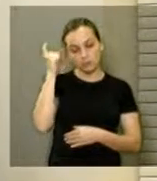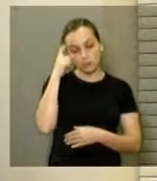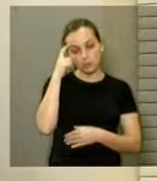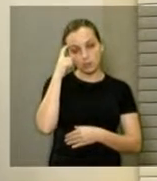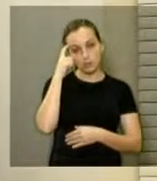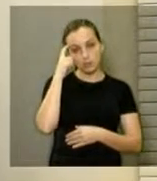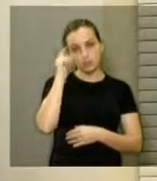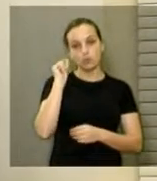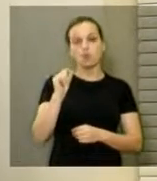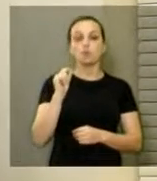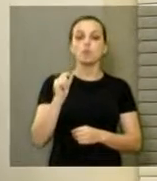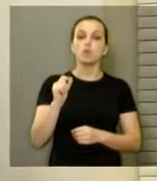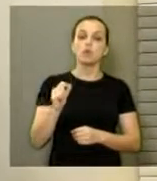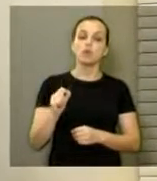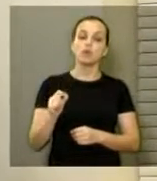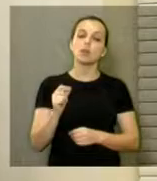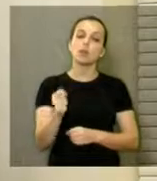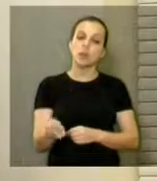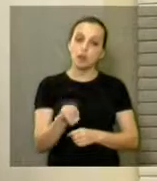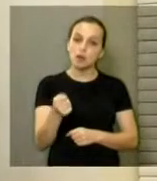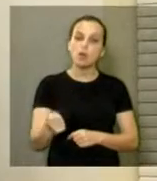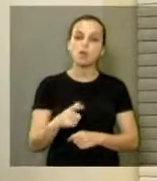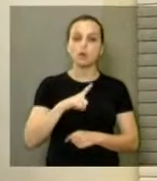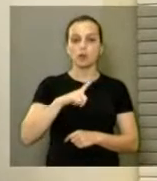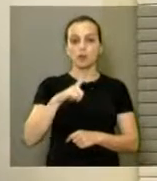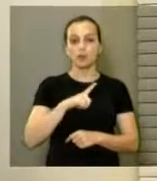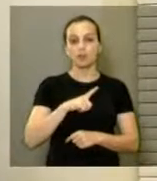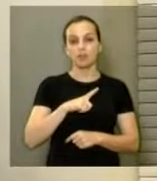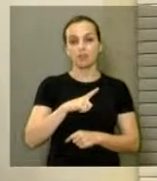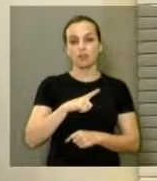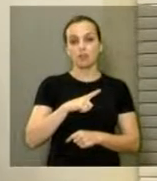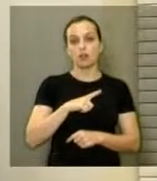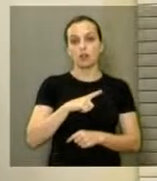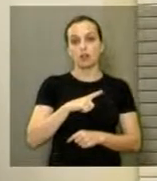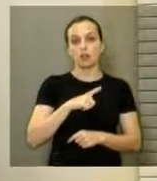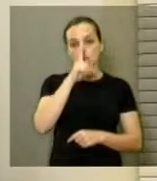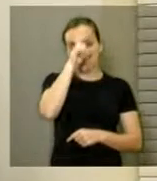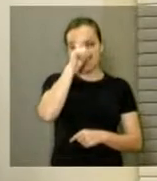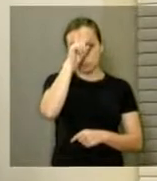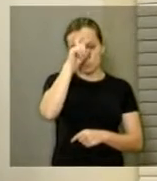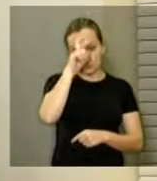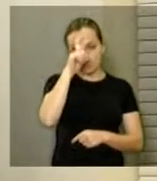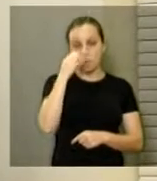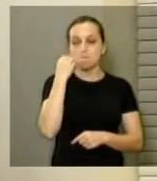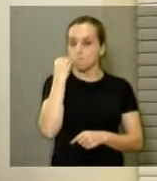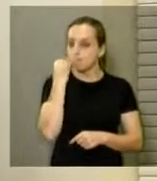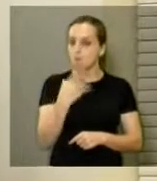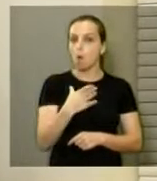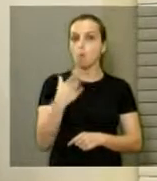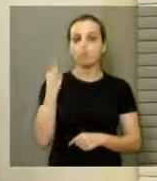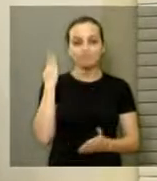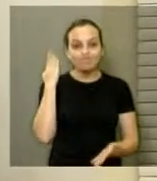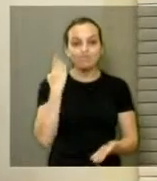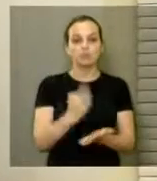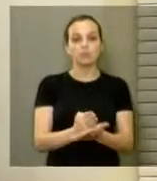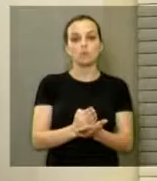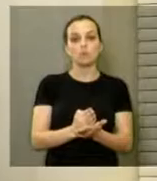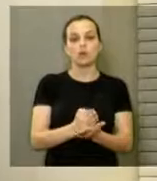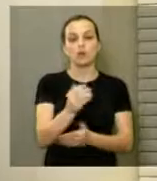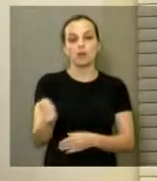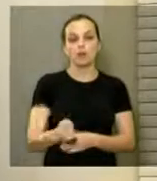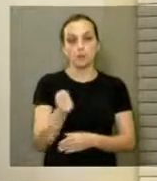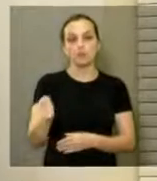porque isso é um patrimônio de Araraquara, nós temos um hospital fantástico, parado no centro de